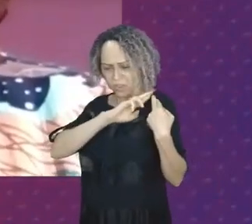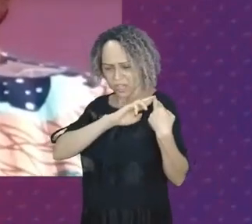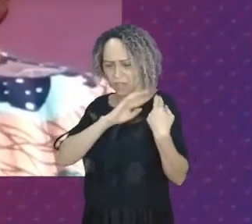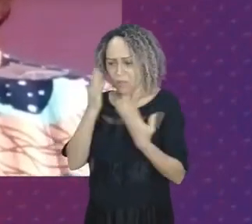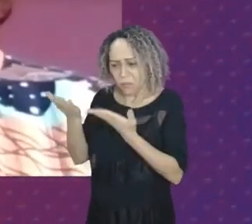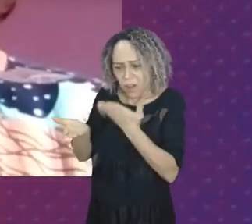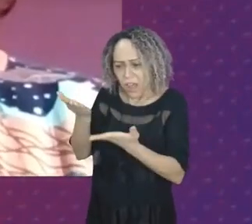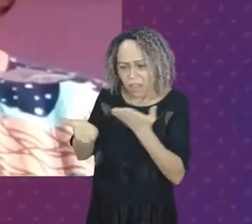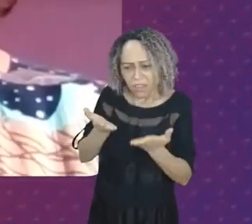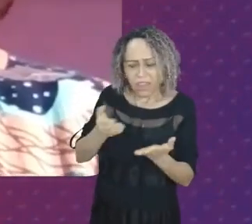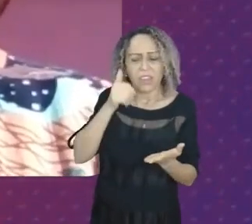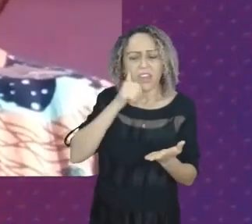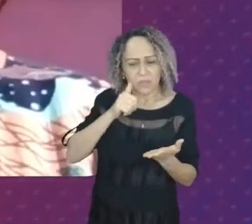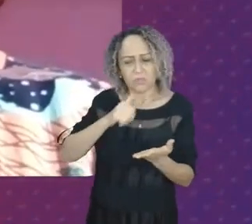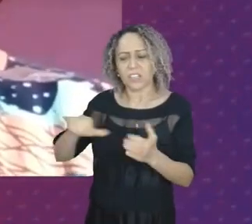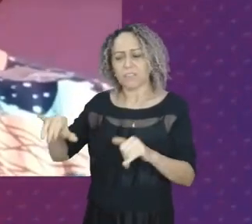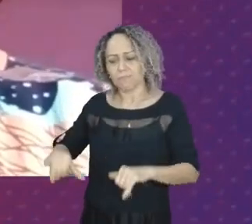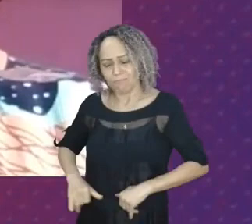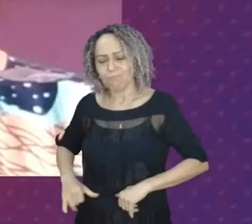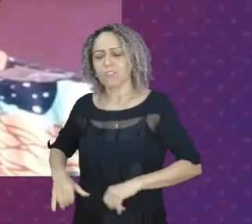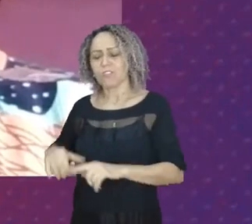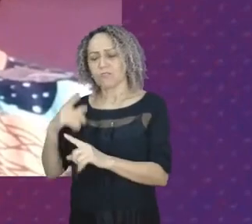é que a estratégia